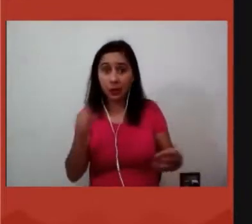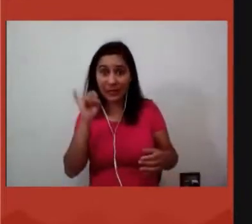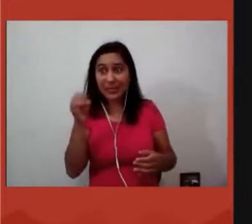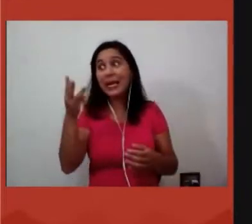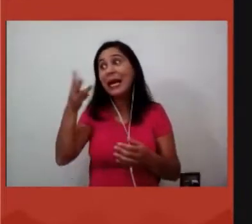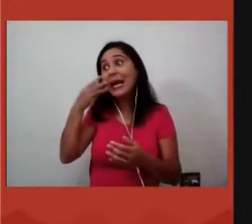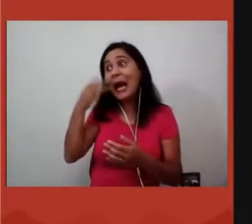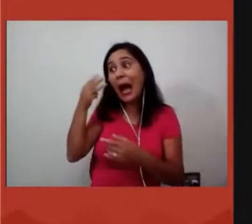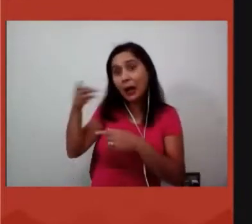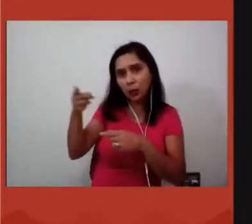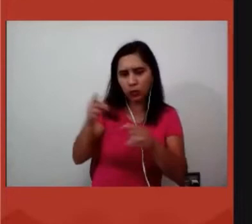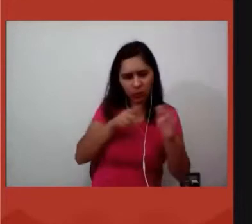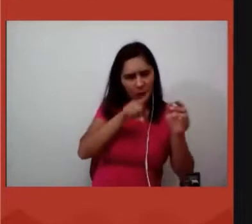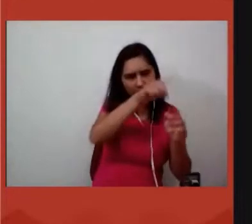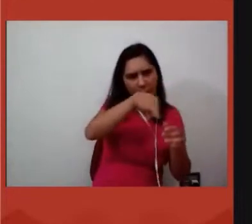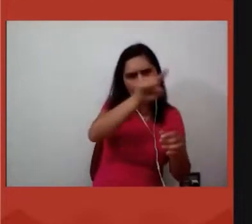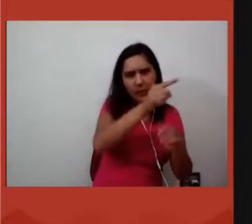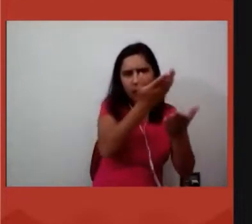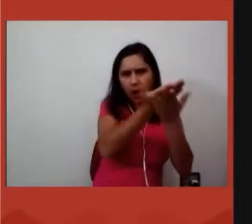não. Então.